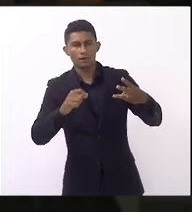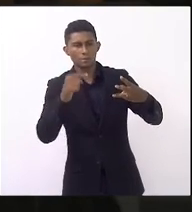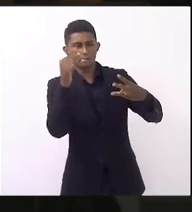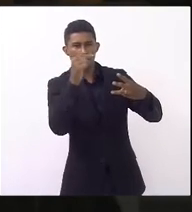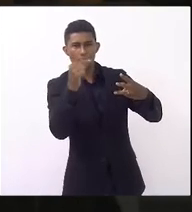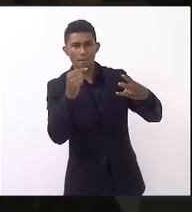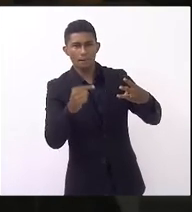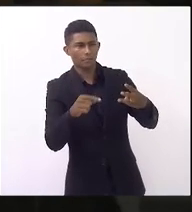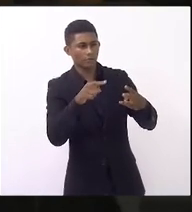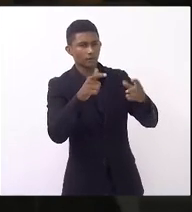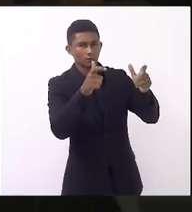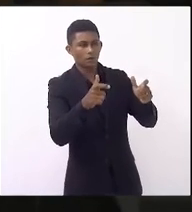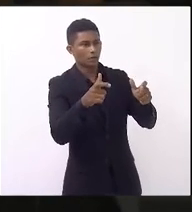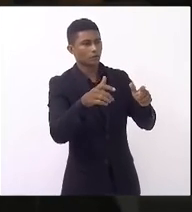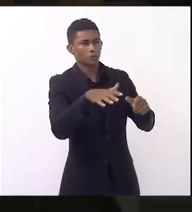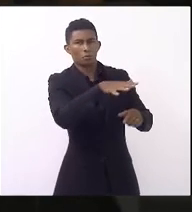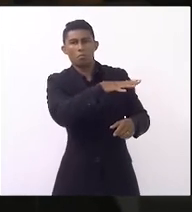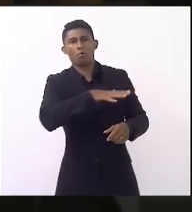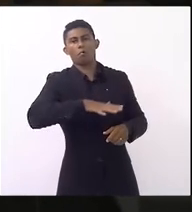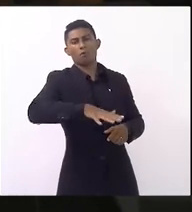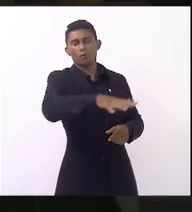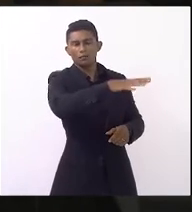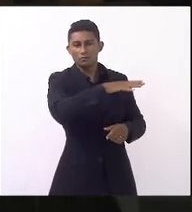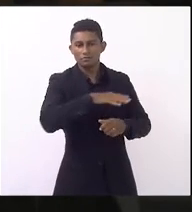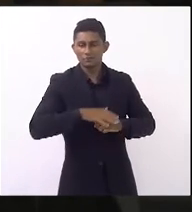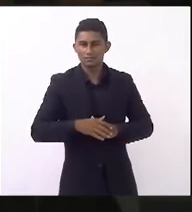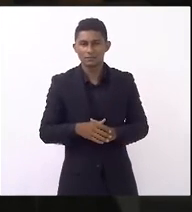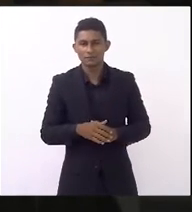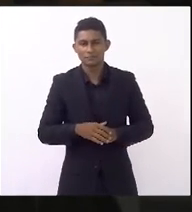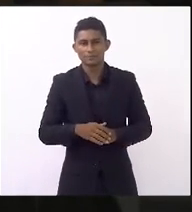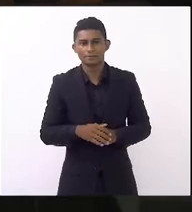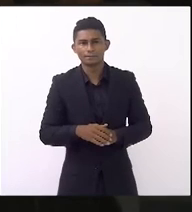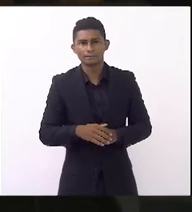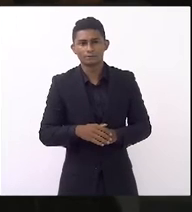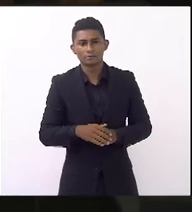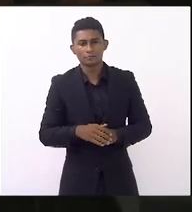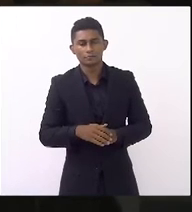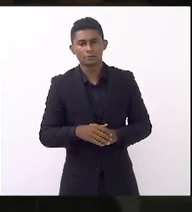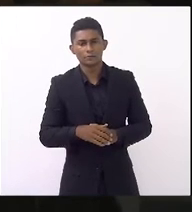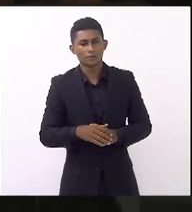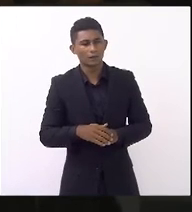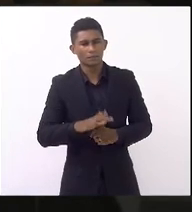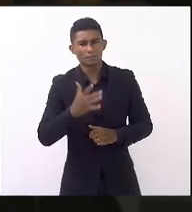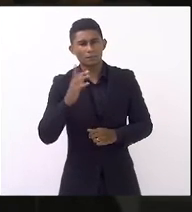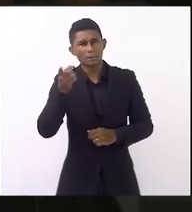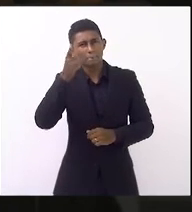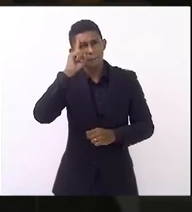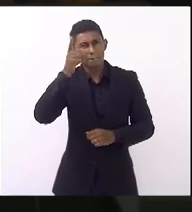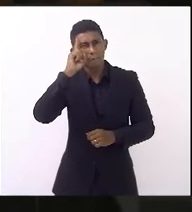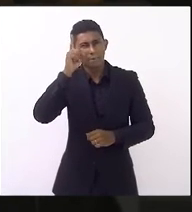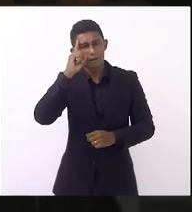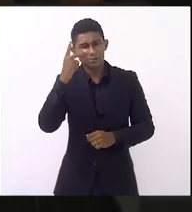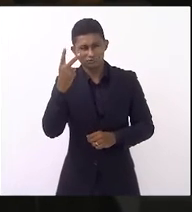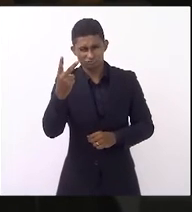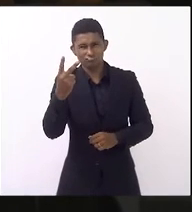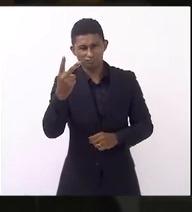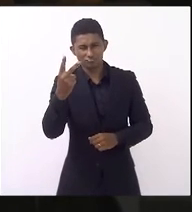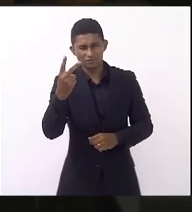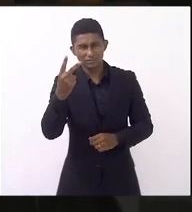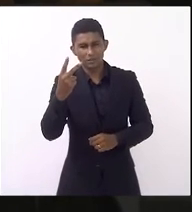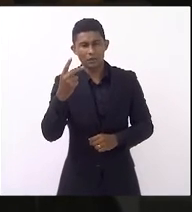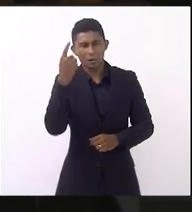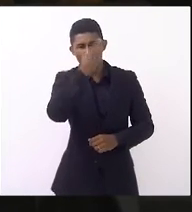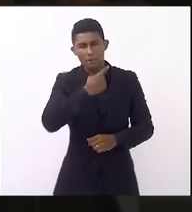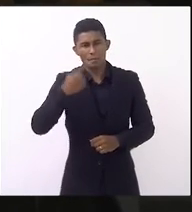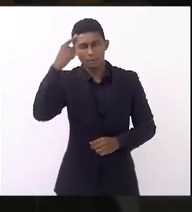né? Salvo erro de memória, a senhora me corrige, deputada Célia Jordão, mas em 48 horas deu 540